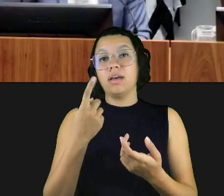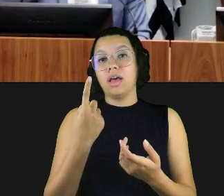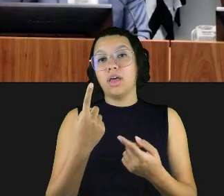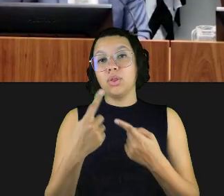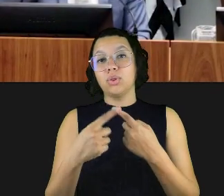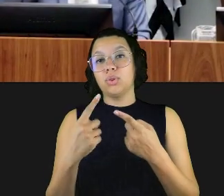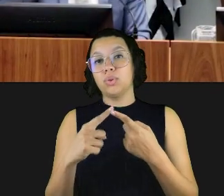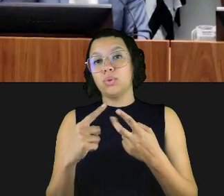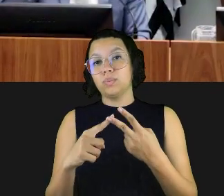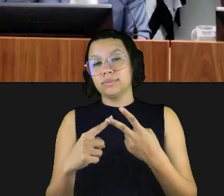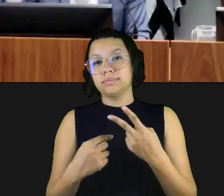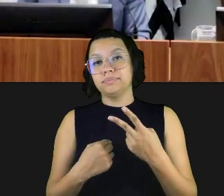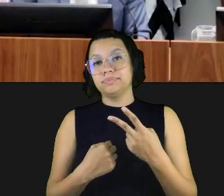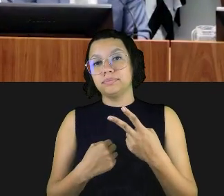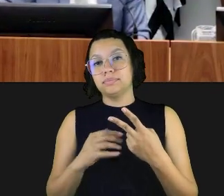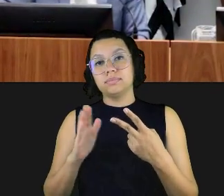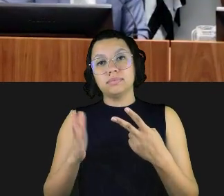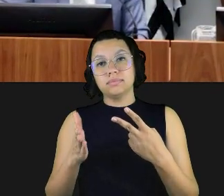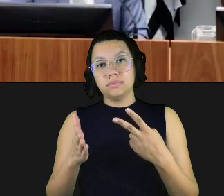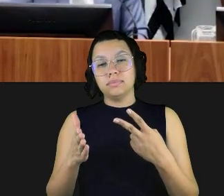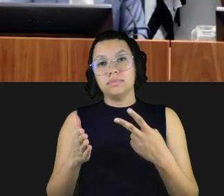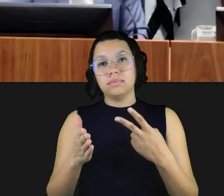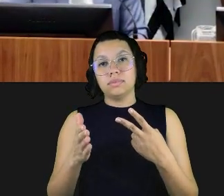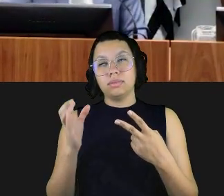repente, se for possível, aproveitar.